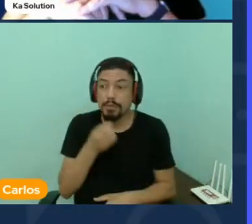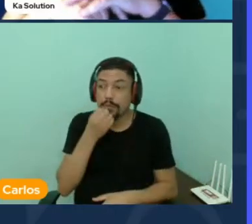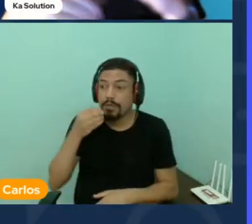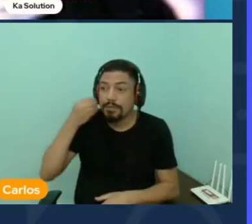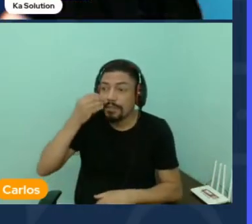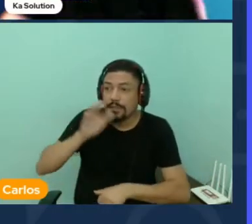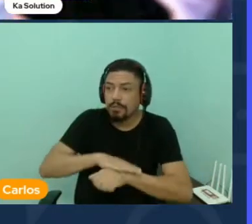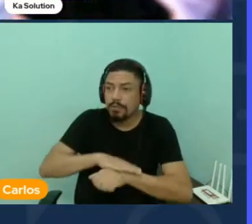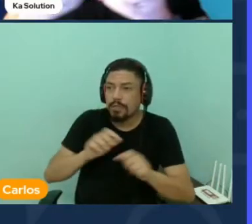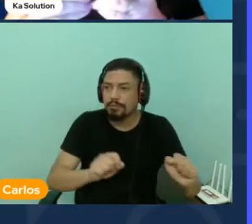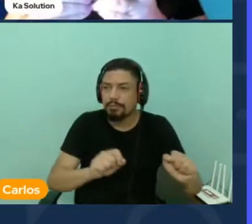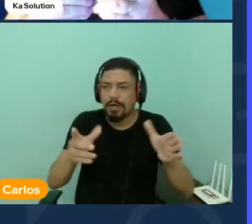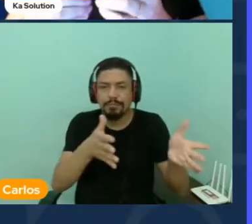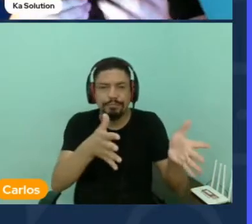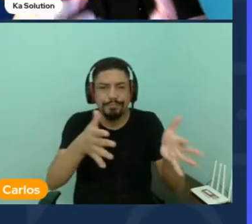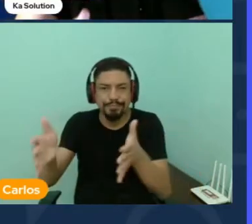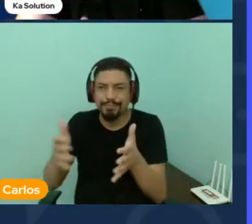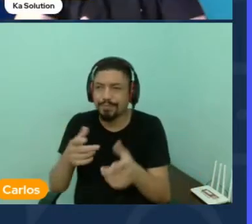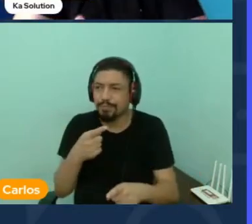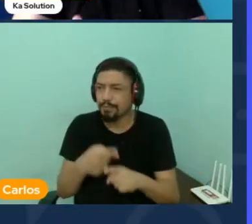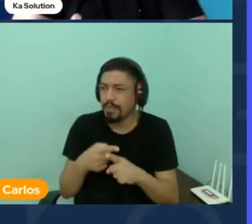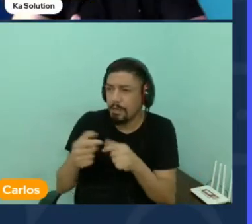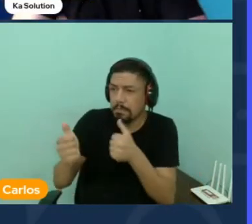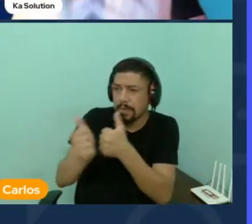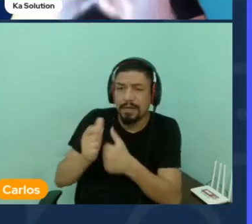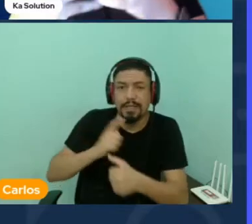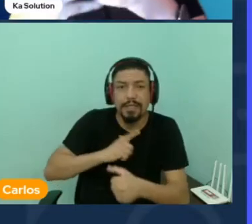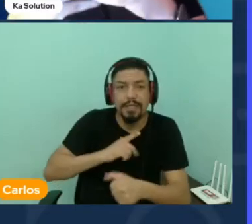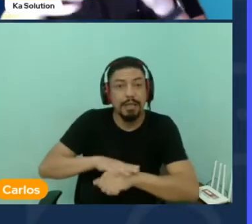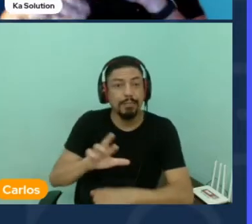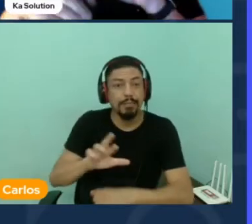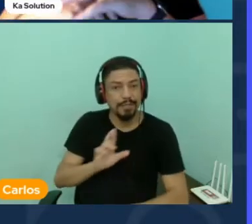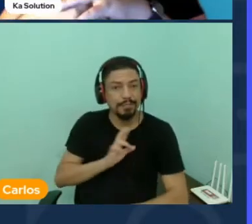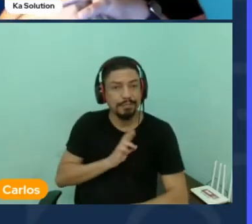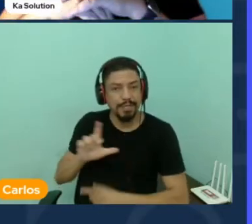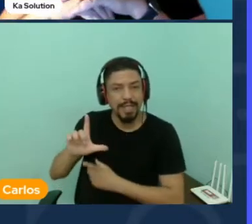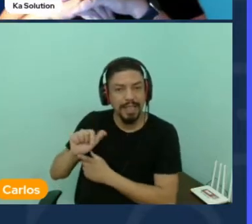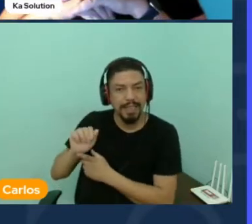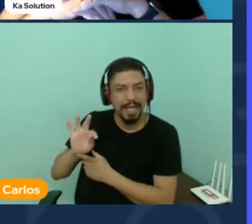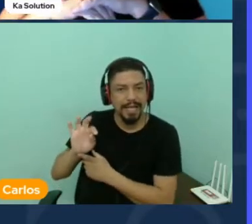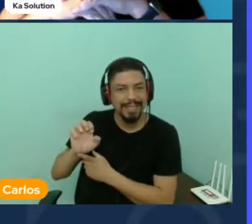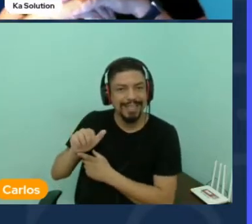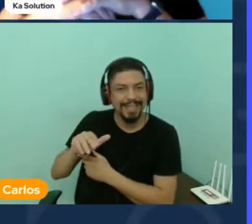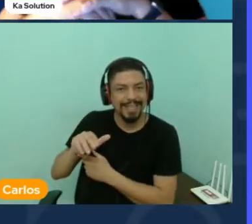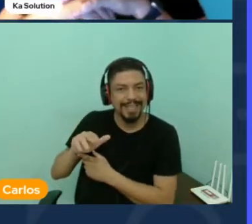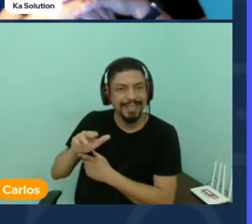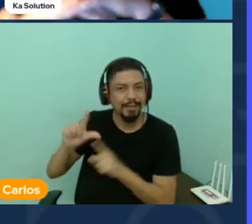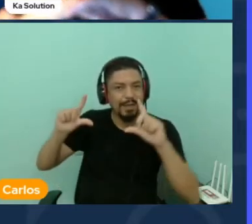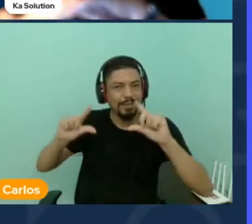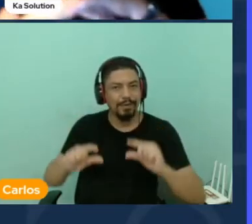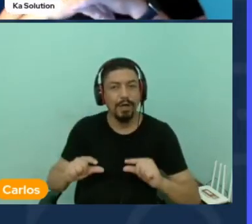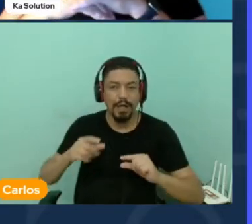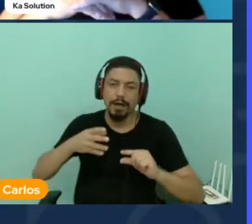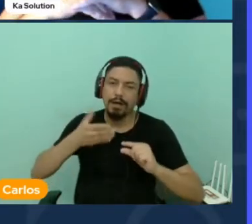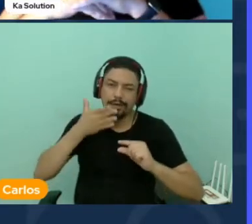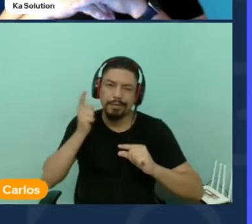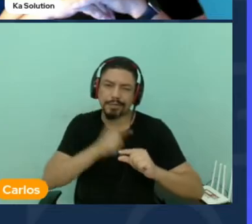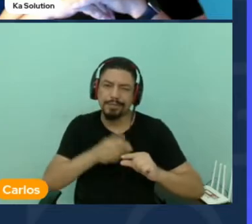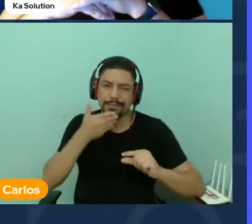assistir. Porque se está perto, a latência é menor. Logo, a experiência também é